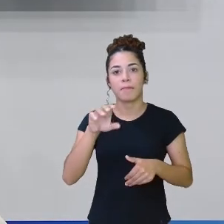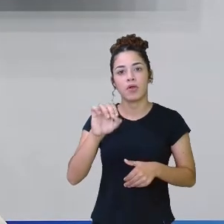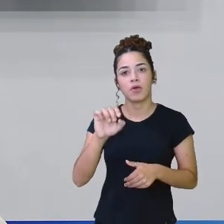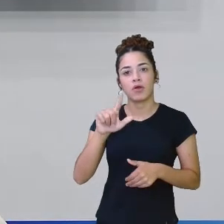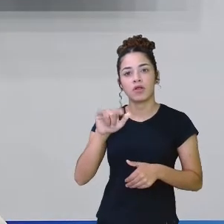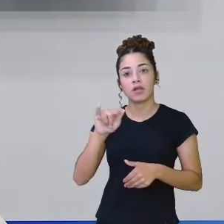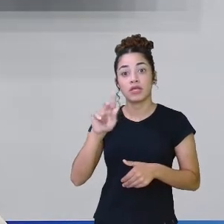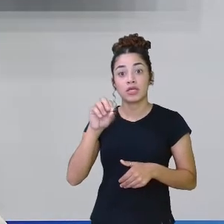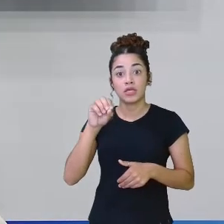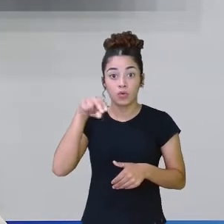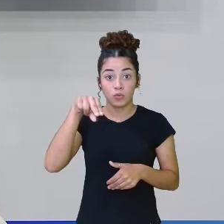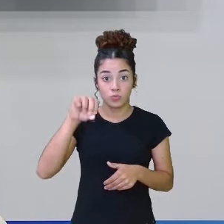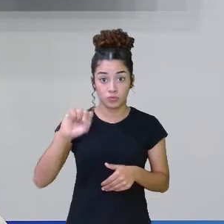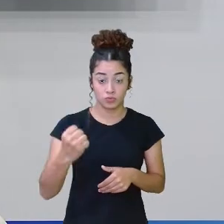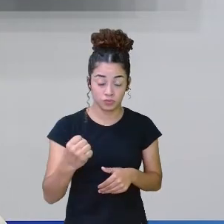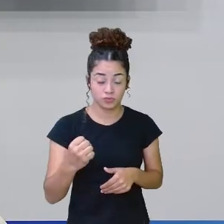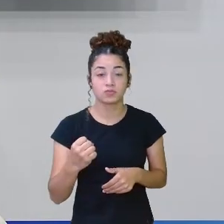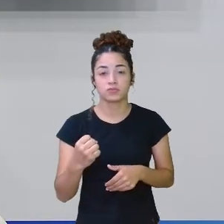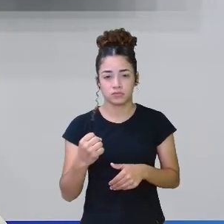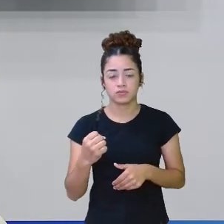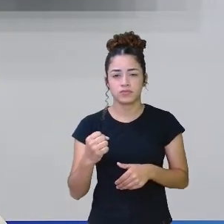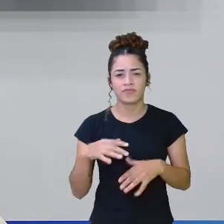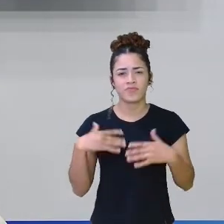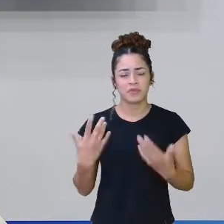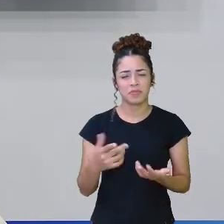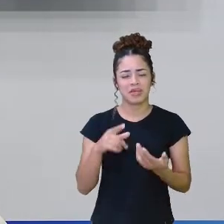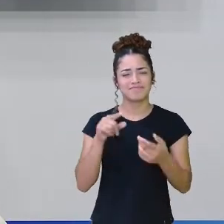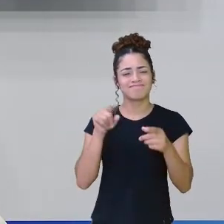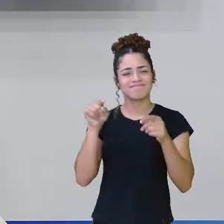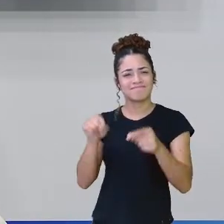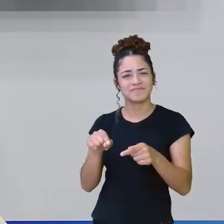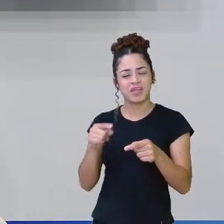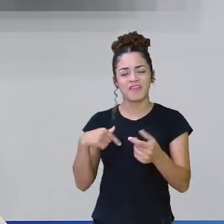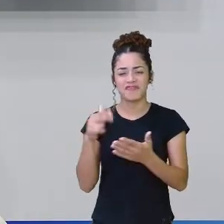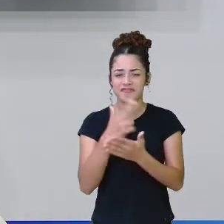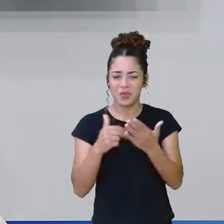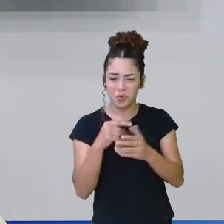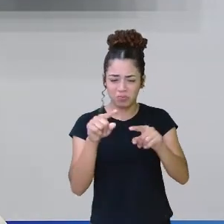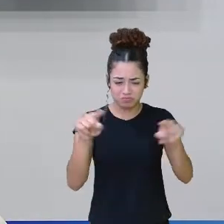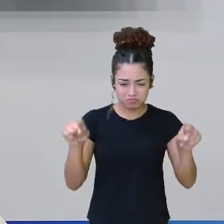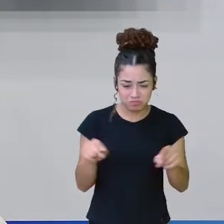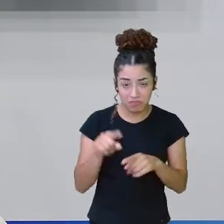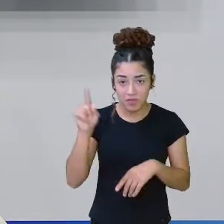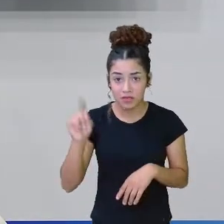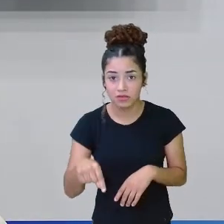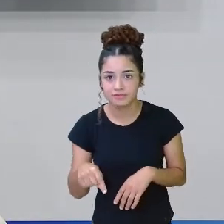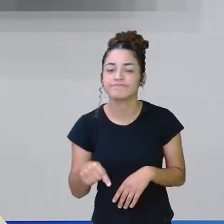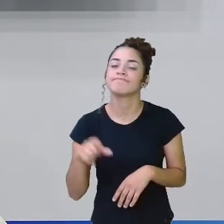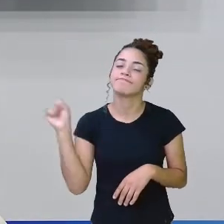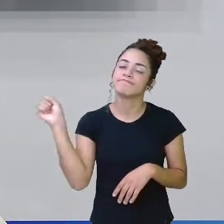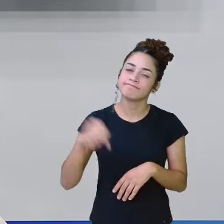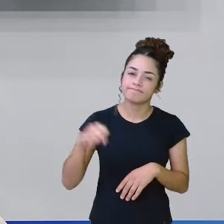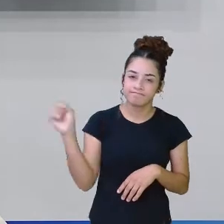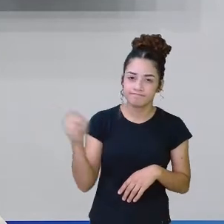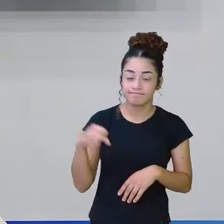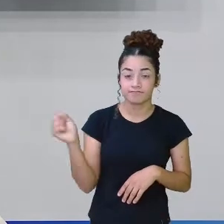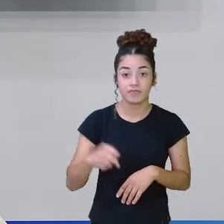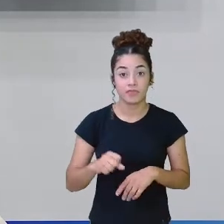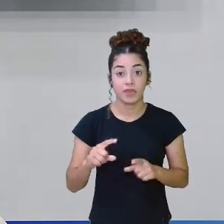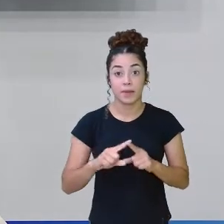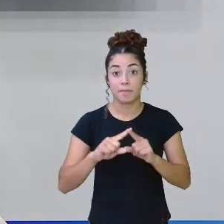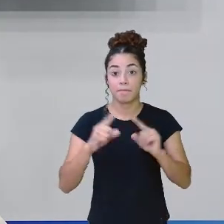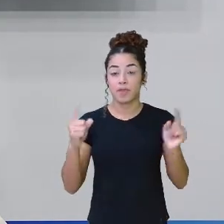sobre os polígonos. Professora, mas polígonos são figuras planas? São figuras planas, mas